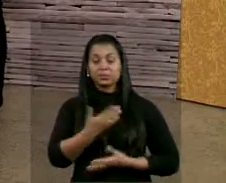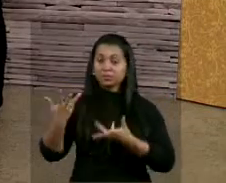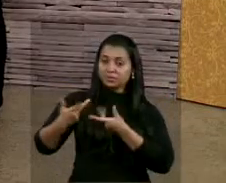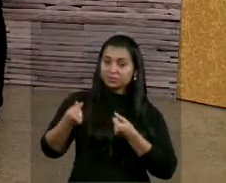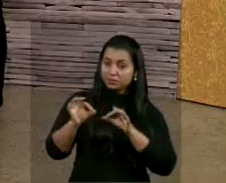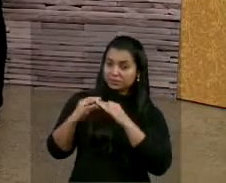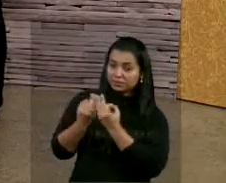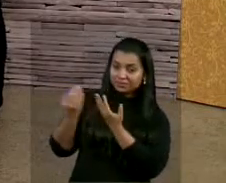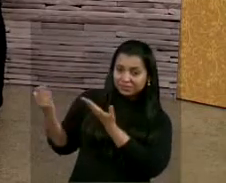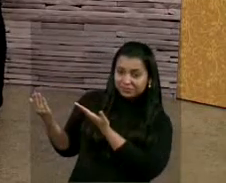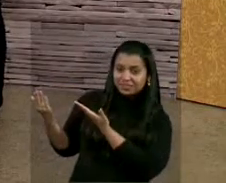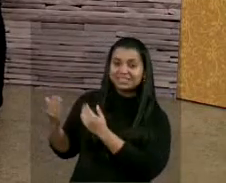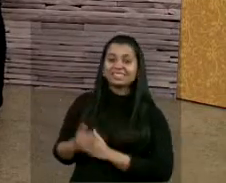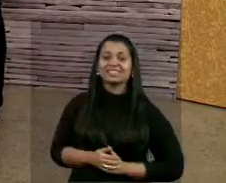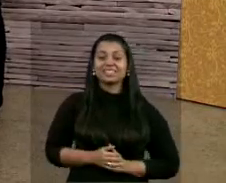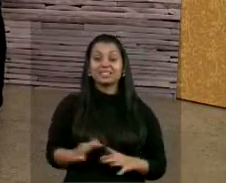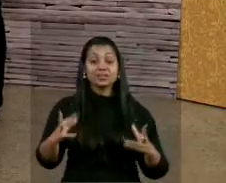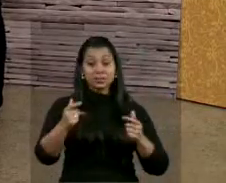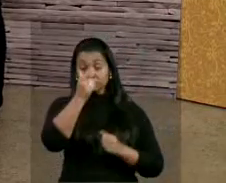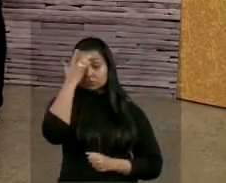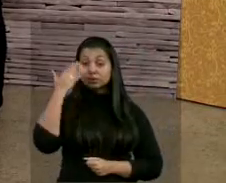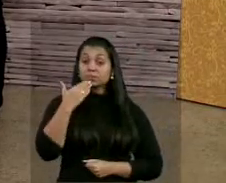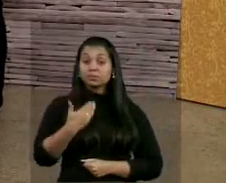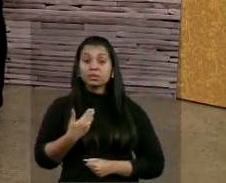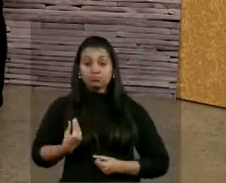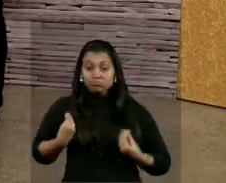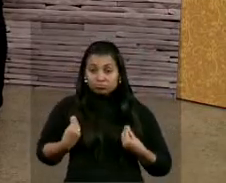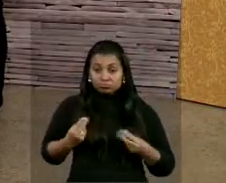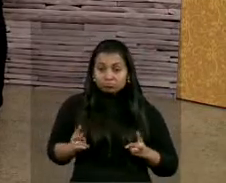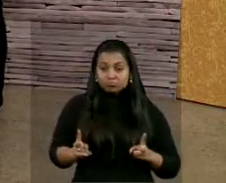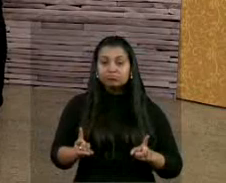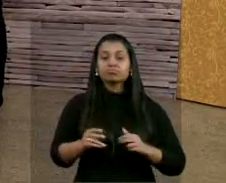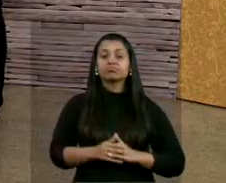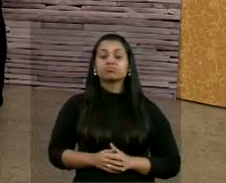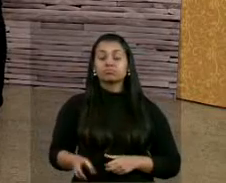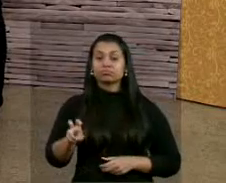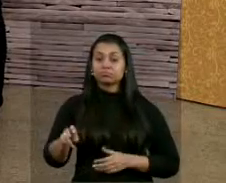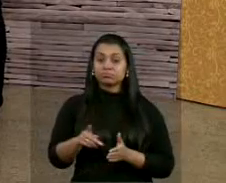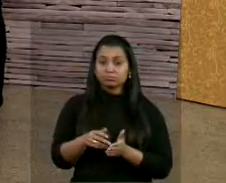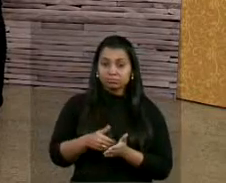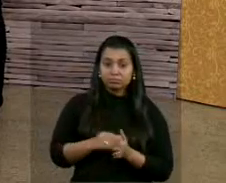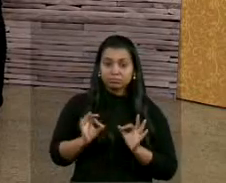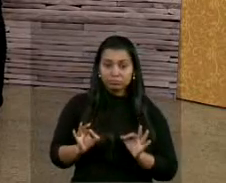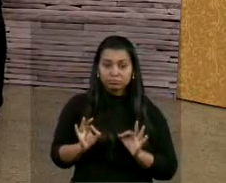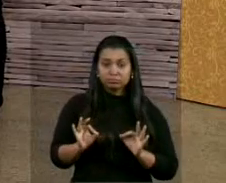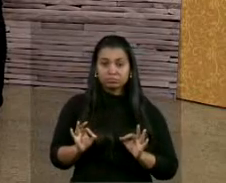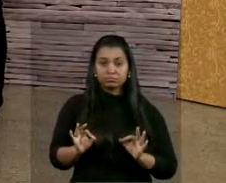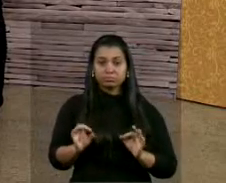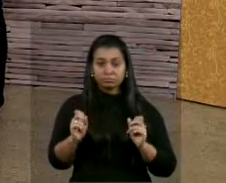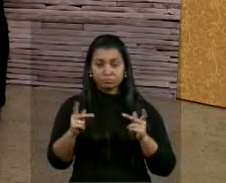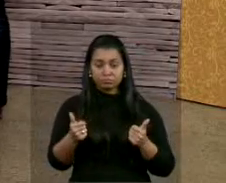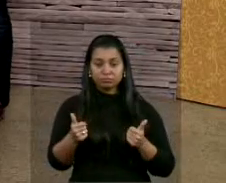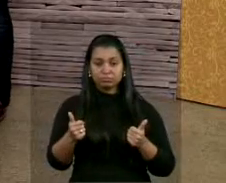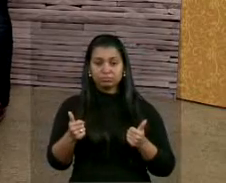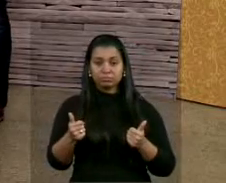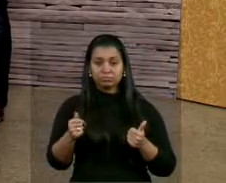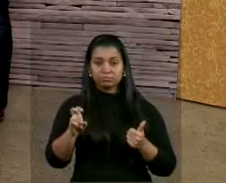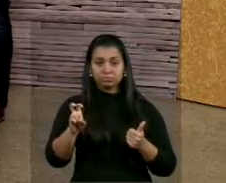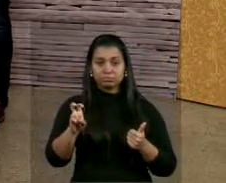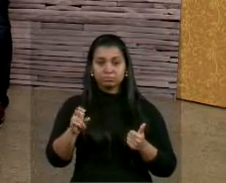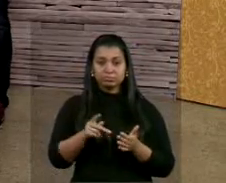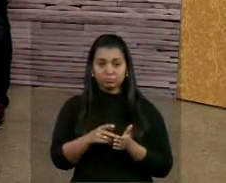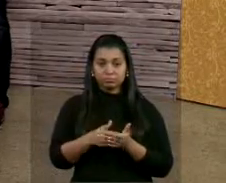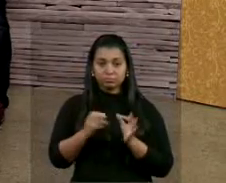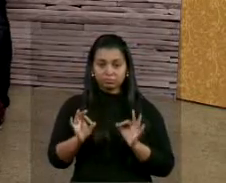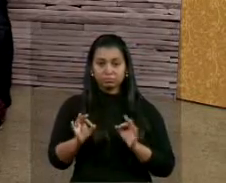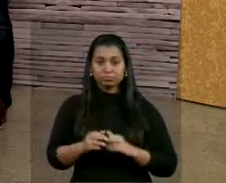recebendo essa família. Todos aqui, eu peço que permaneçam. A gente, o quinto mistério está ok, João? Sabe? Está ok o quinto mistério?